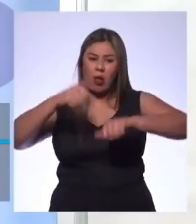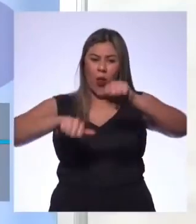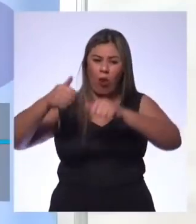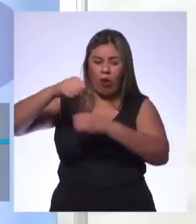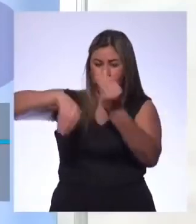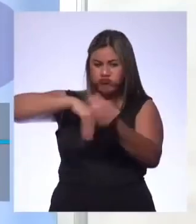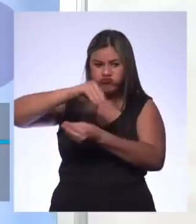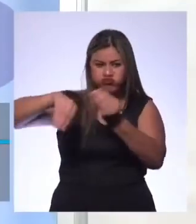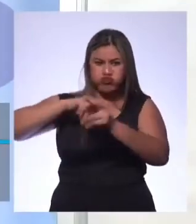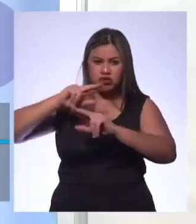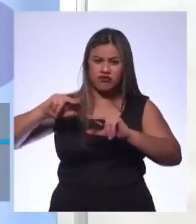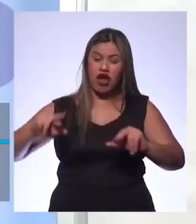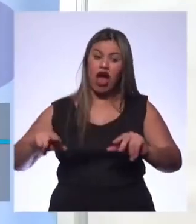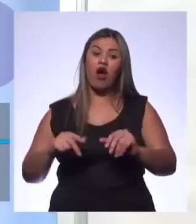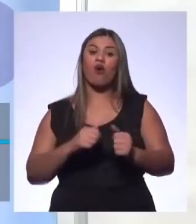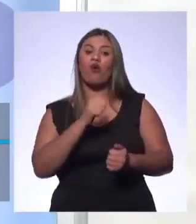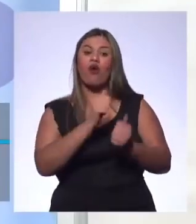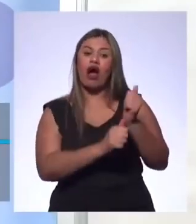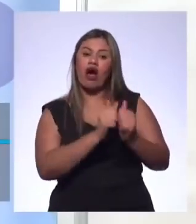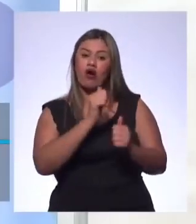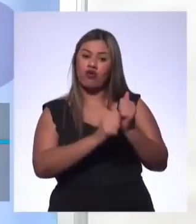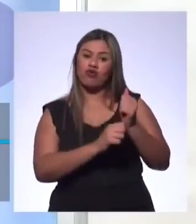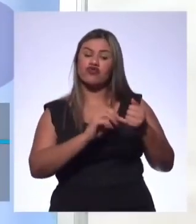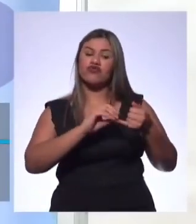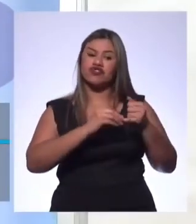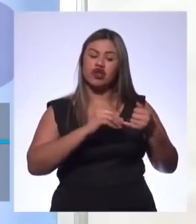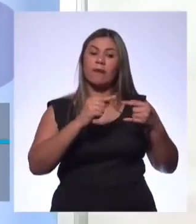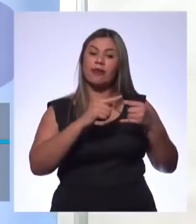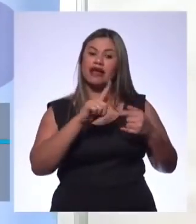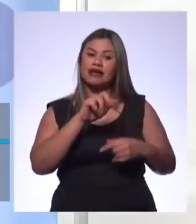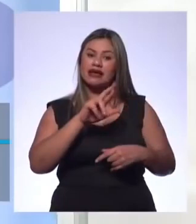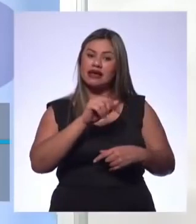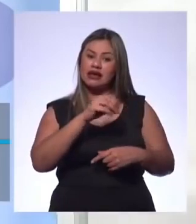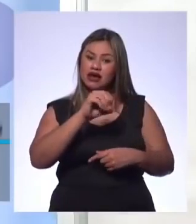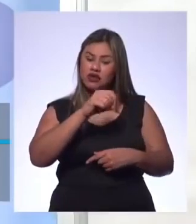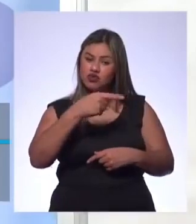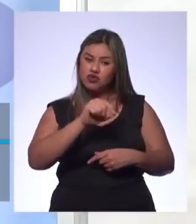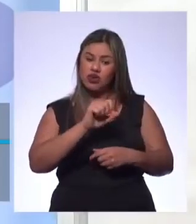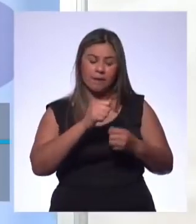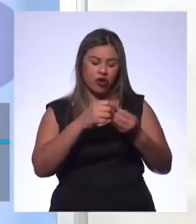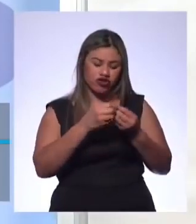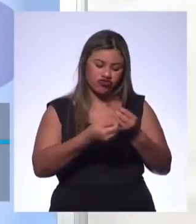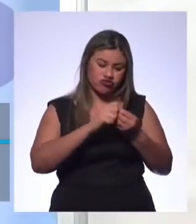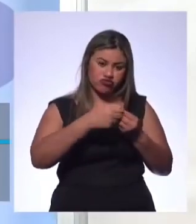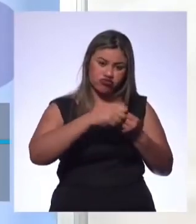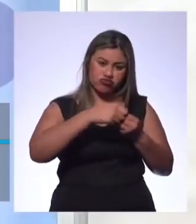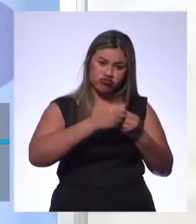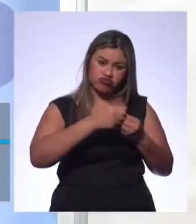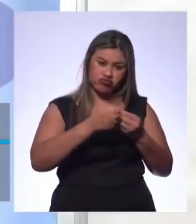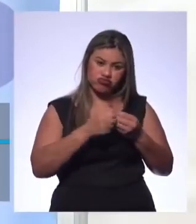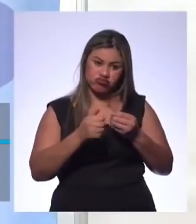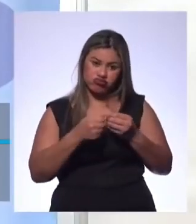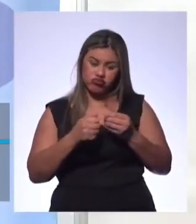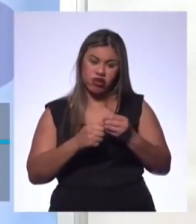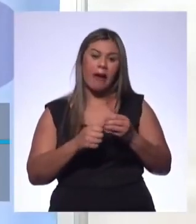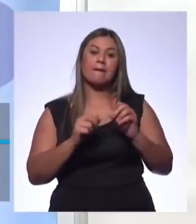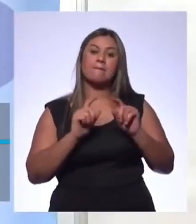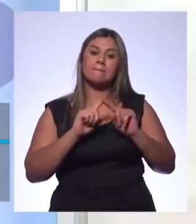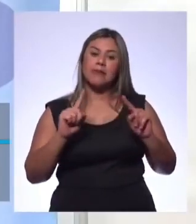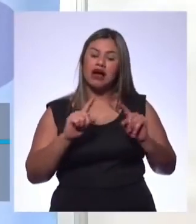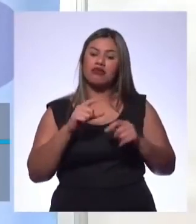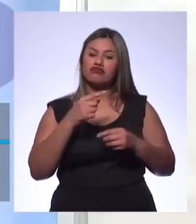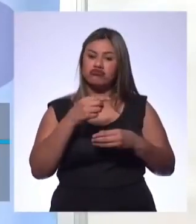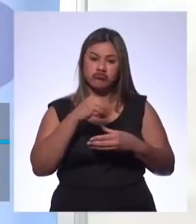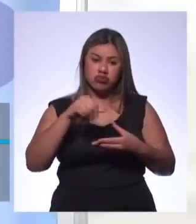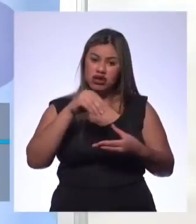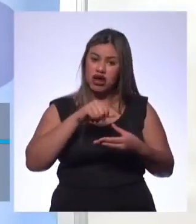muita coisa. O arroz e o feijão são grãos, tá? E aí esse grão pode ser descascado, mas é um grão, é um vegetal. Tá bom? Então, e